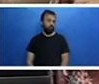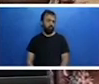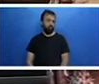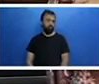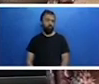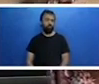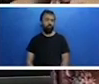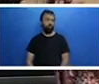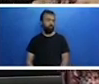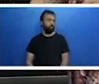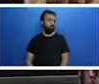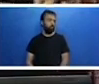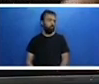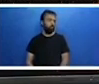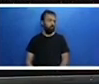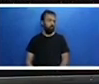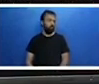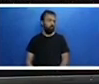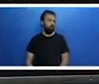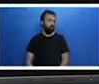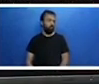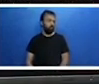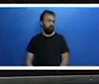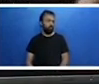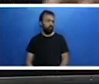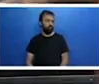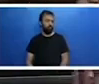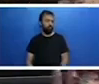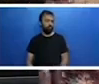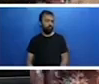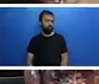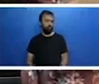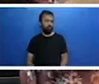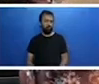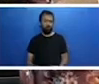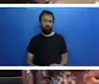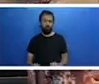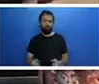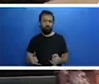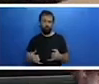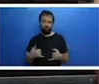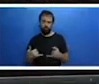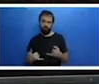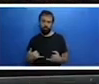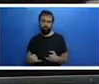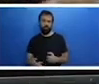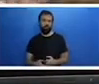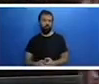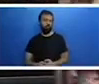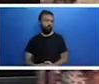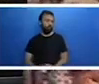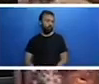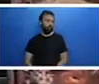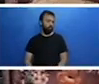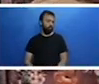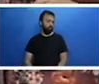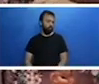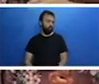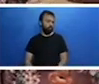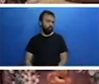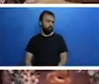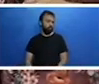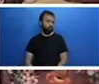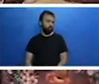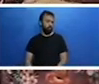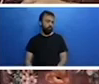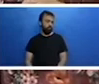a Camila, a Letícia, elas ali recebendo a medalha. Aqui ó, jogando contra Batatais, aqui nós temos a Letícia,